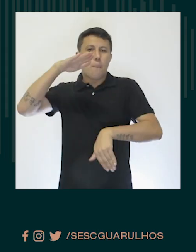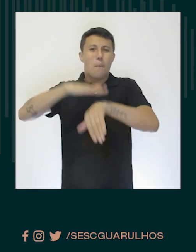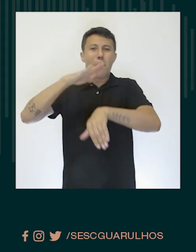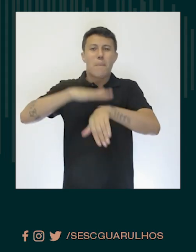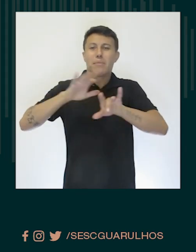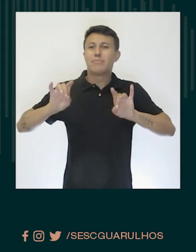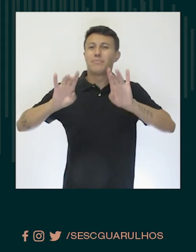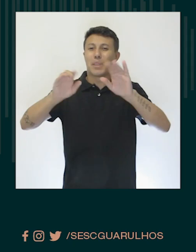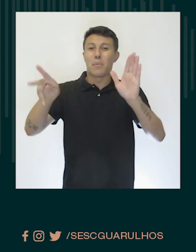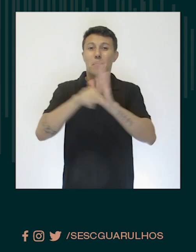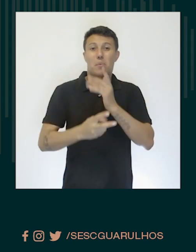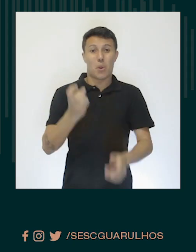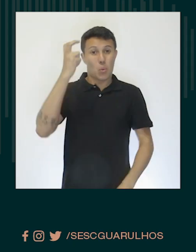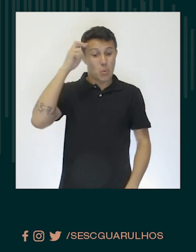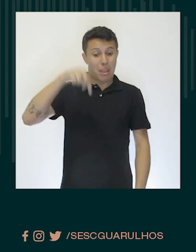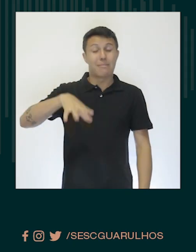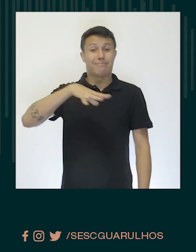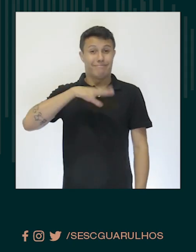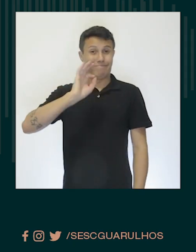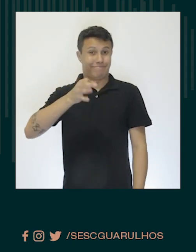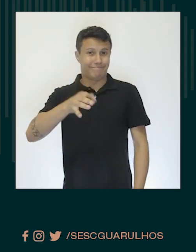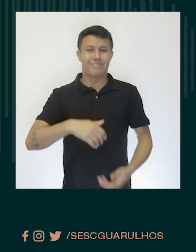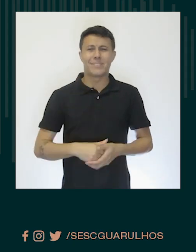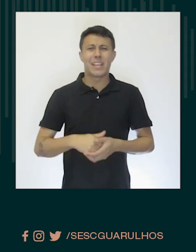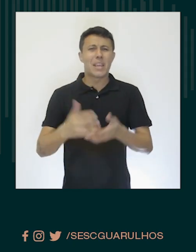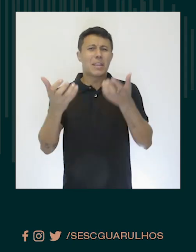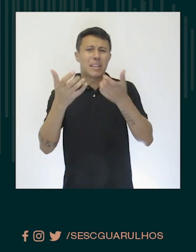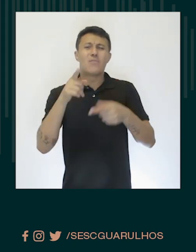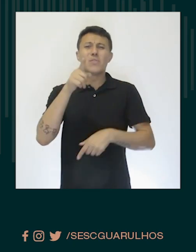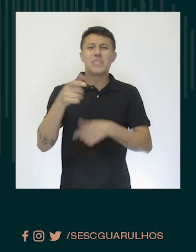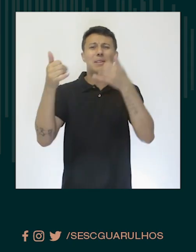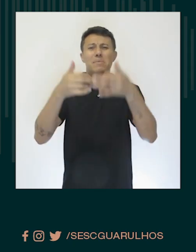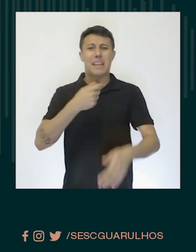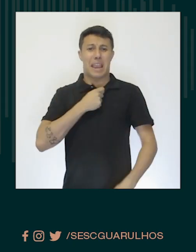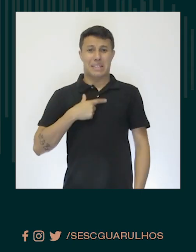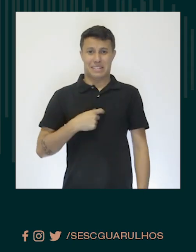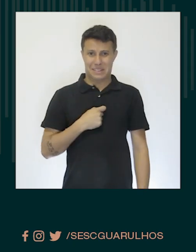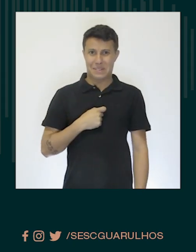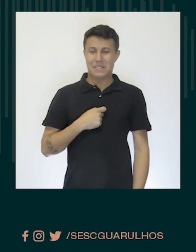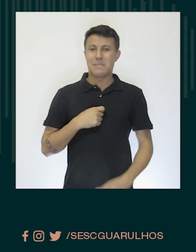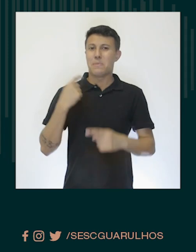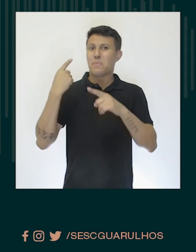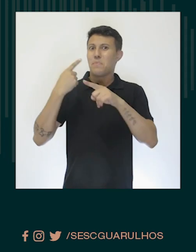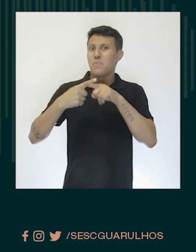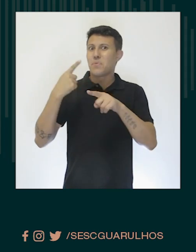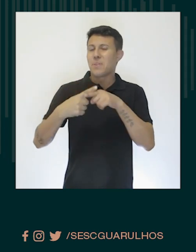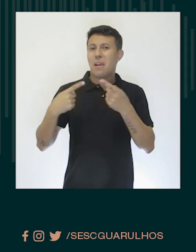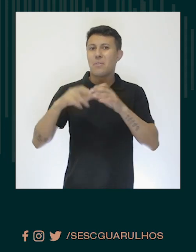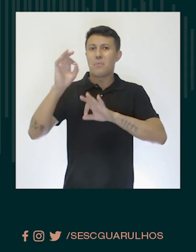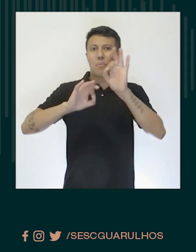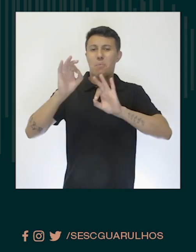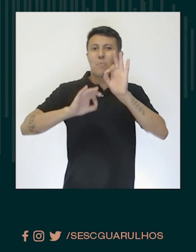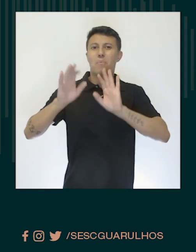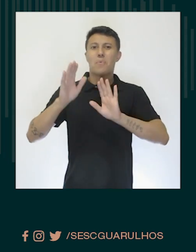teve um momento muito importante na cultura da cidade, né? Gostaria que a Dani falasse um pouquinho mais sobre esse